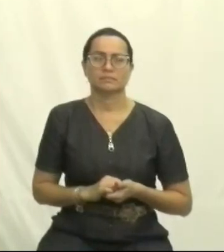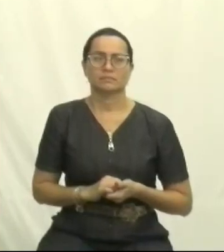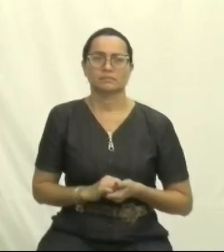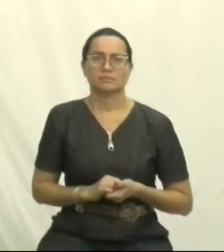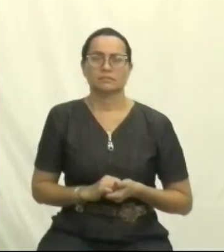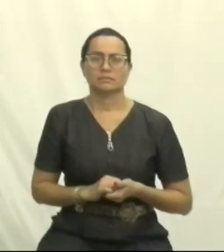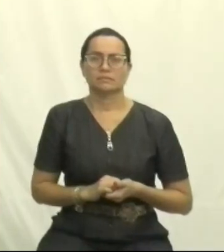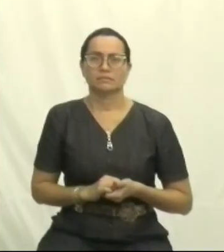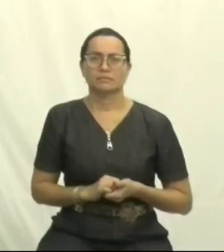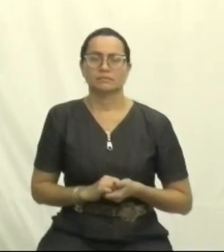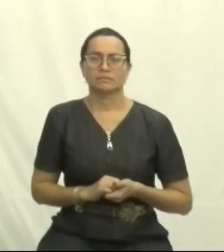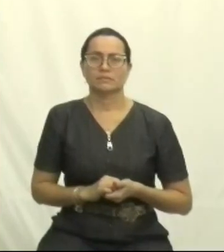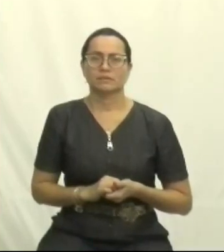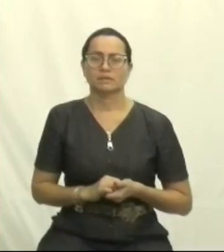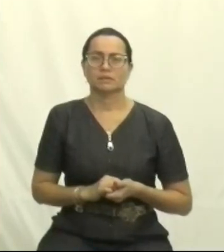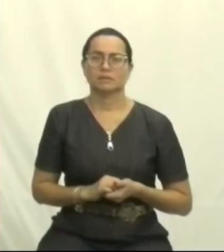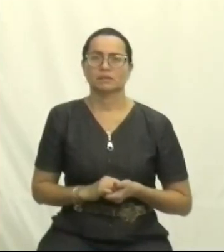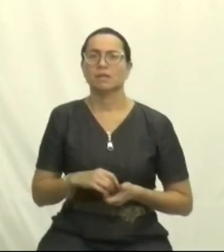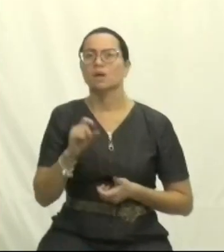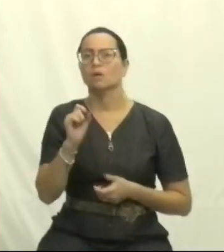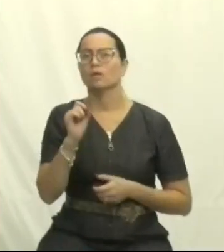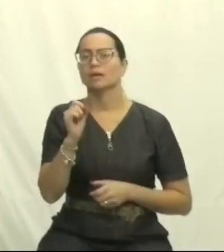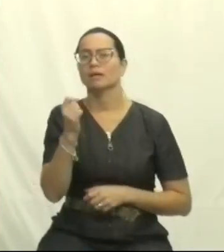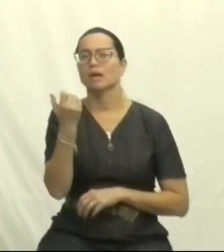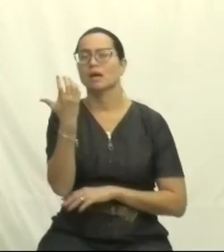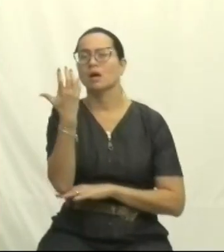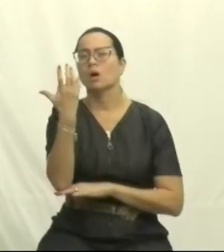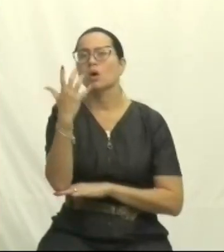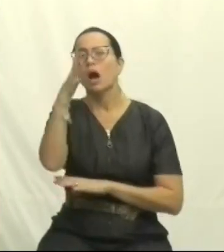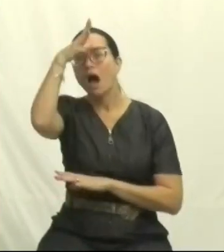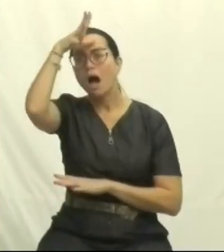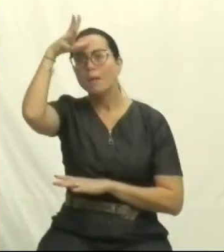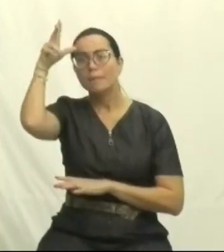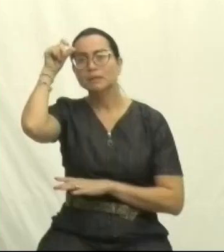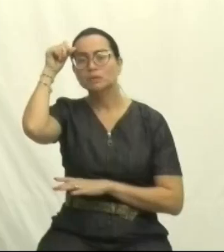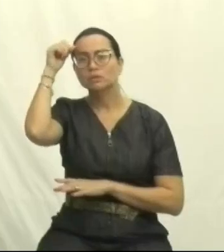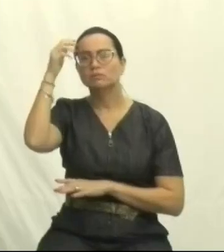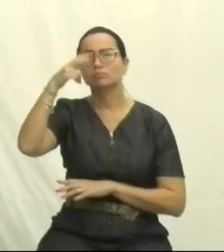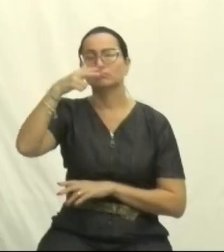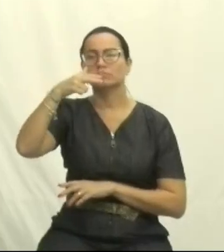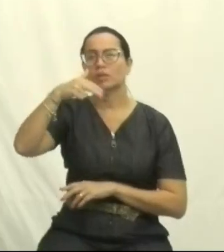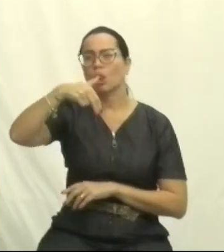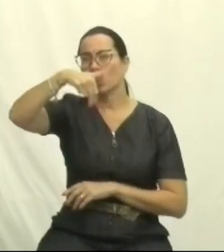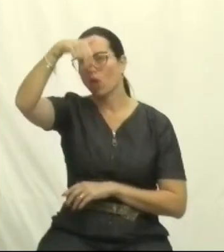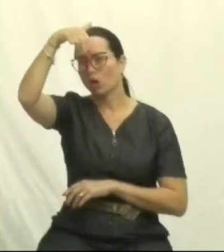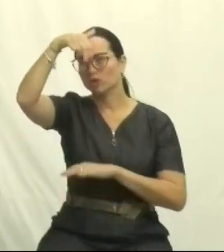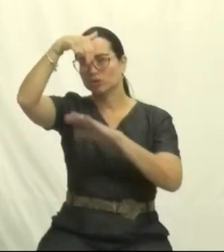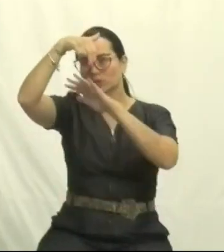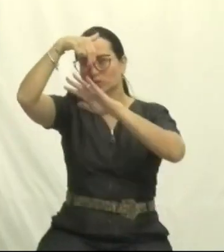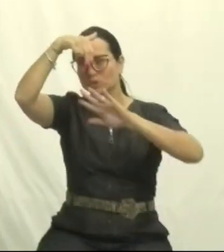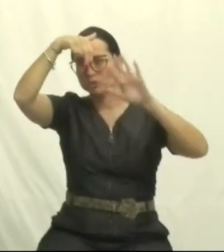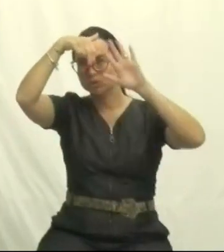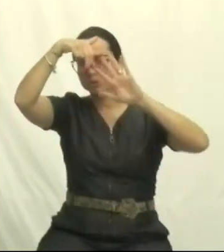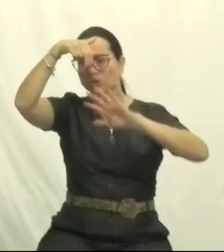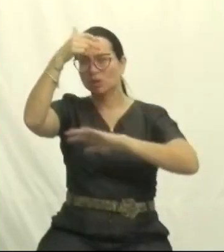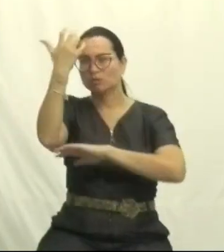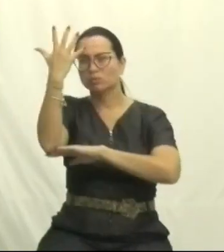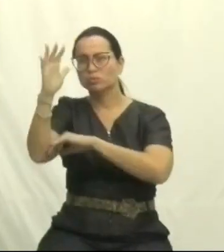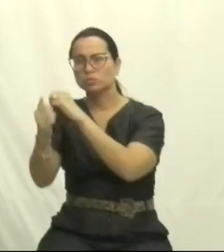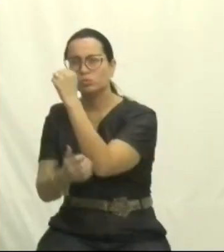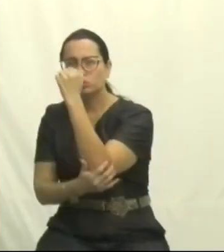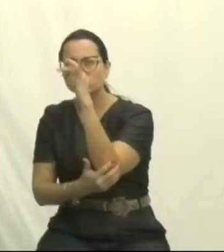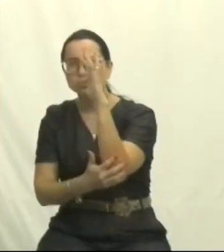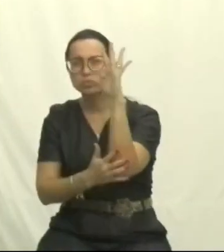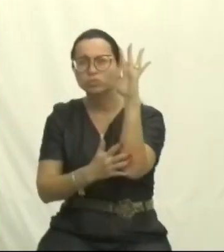sobre o desmatamento na Amazônia. E se falava tanto na época do governo Bolsonaro,